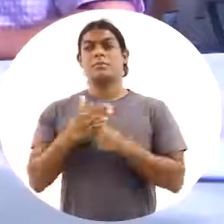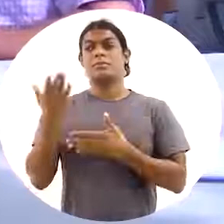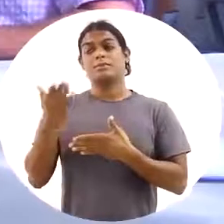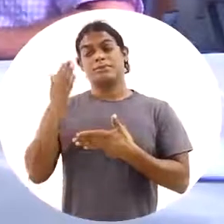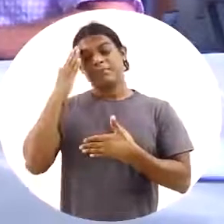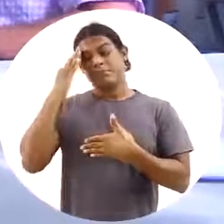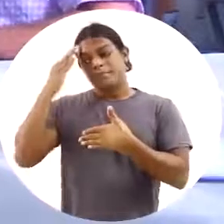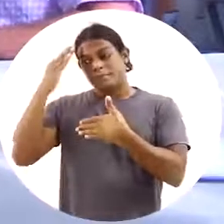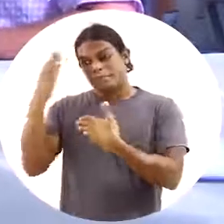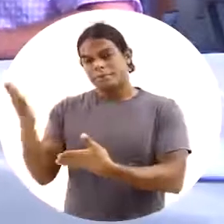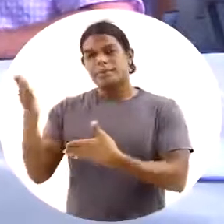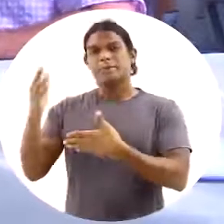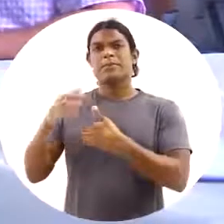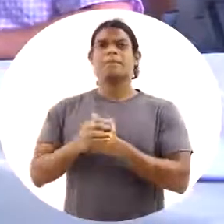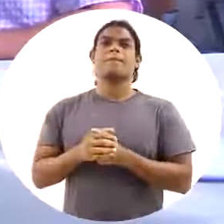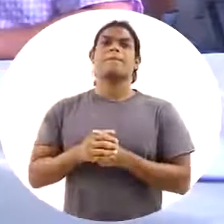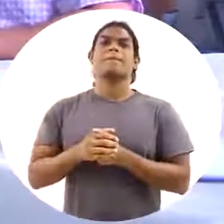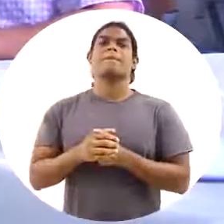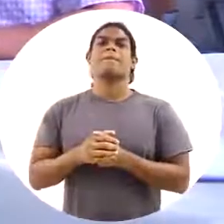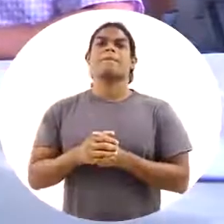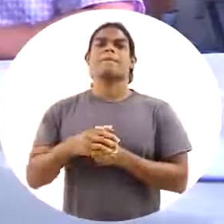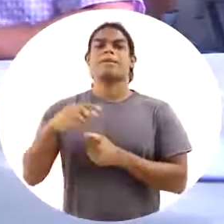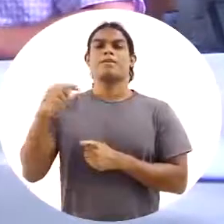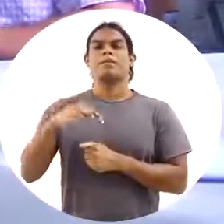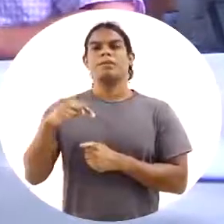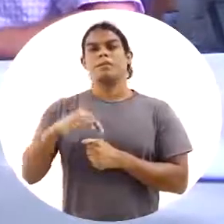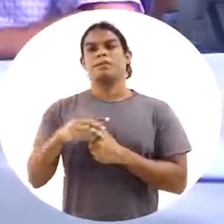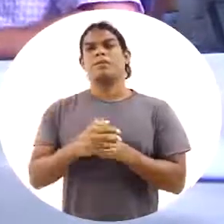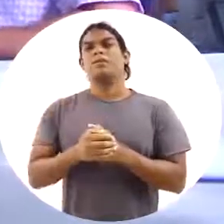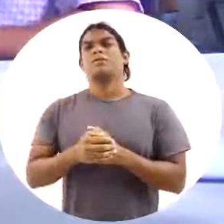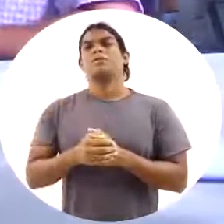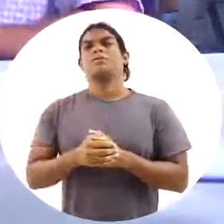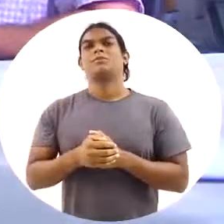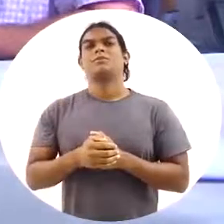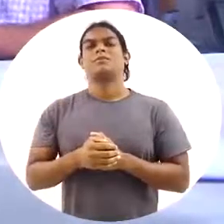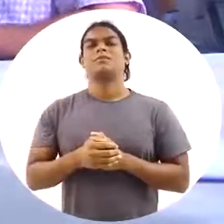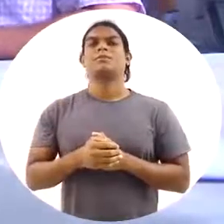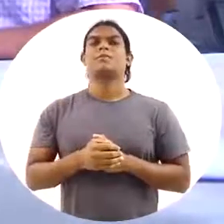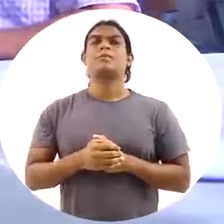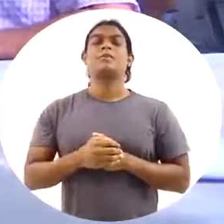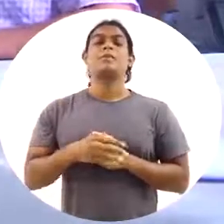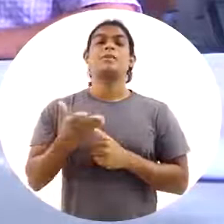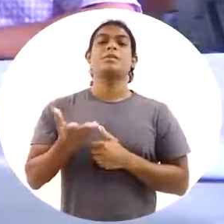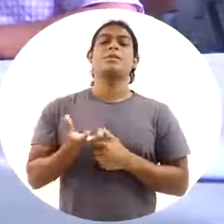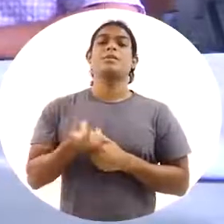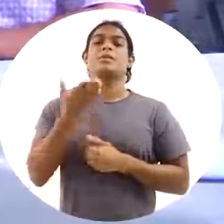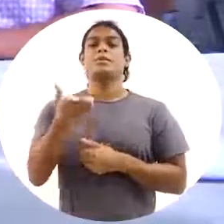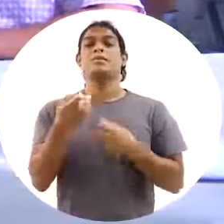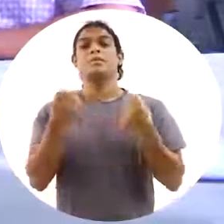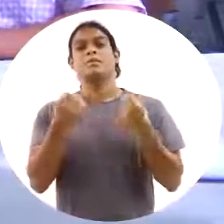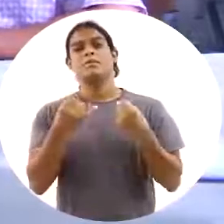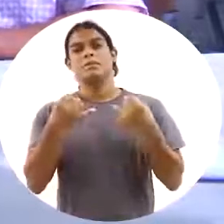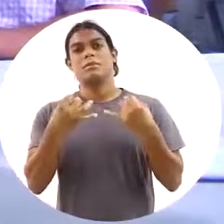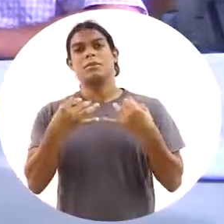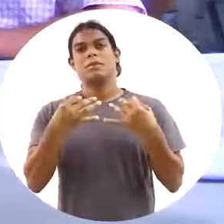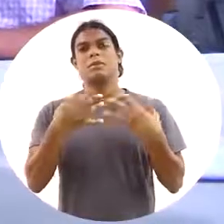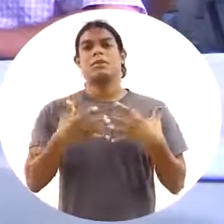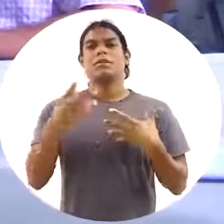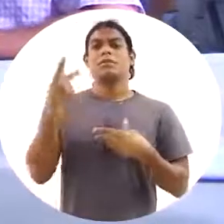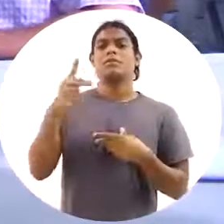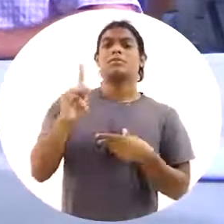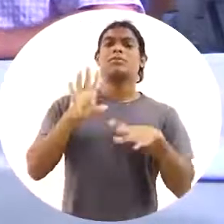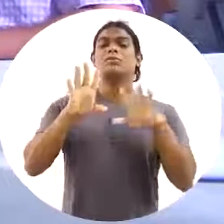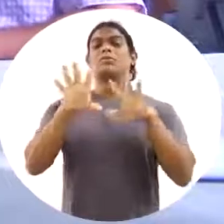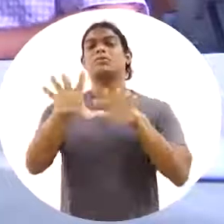Lula, primeiramente, obrigado, em nos receber. Vê, tá, eu queria só que você começasse a falar da